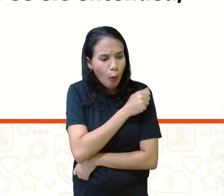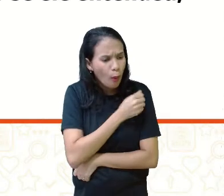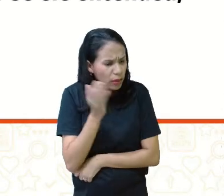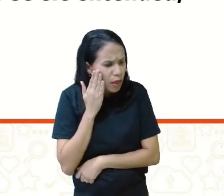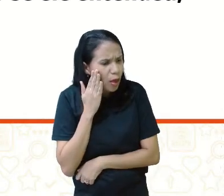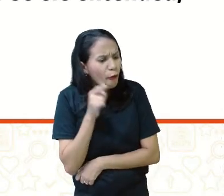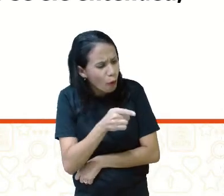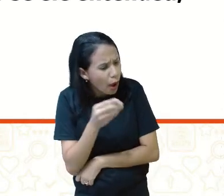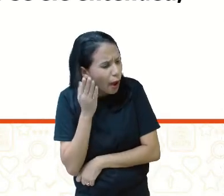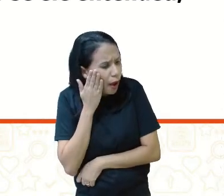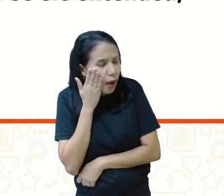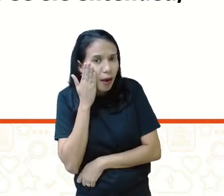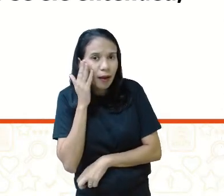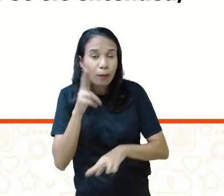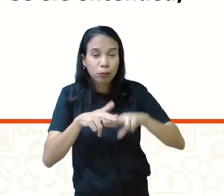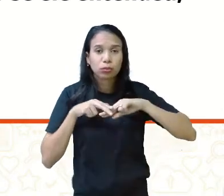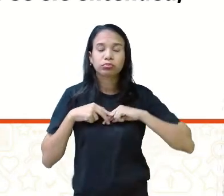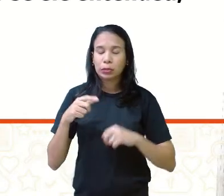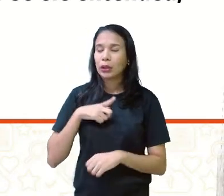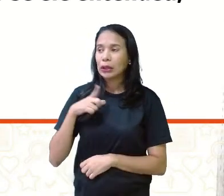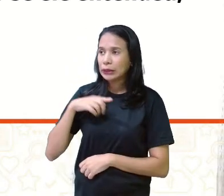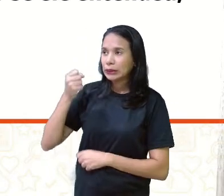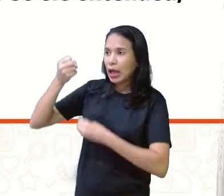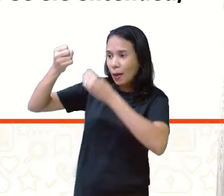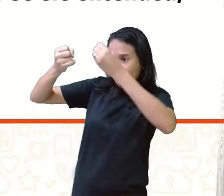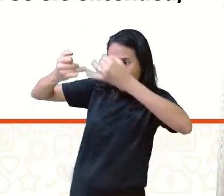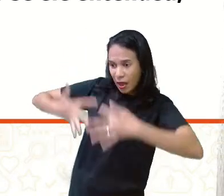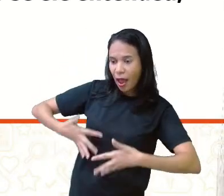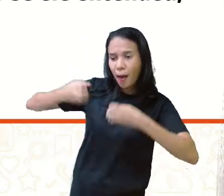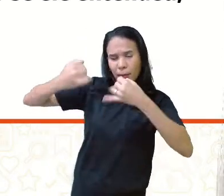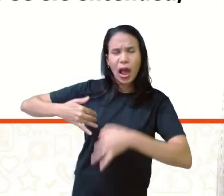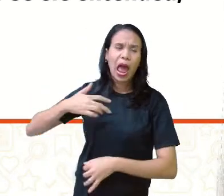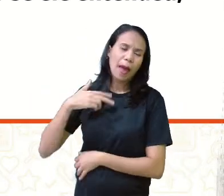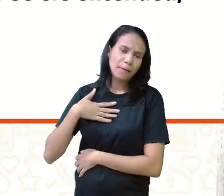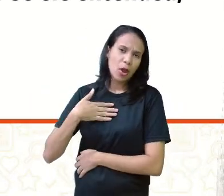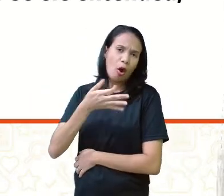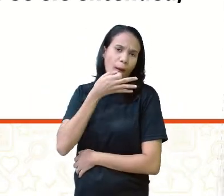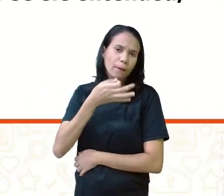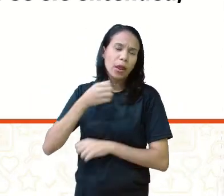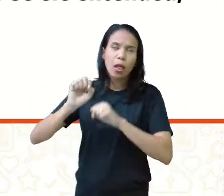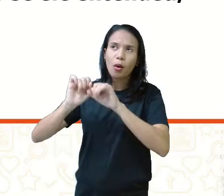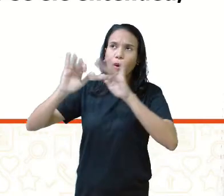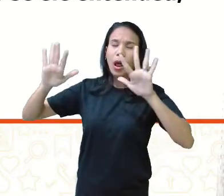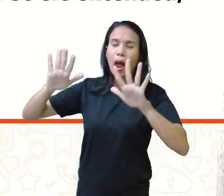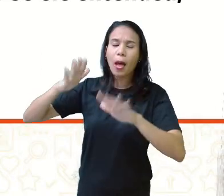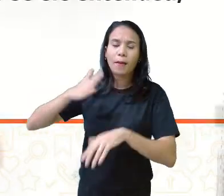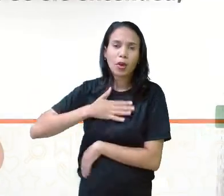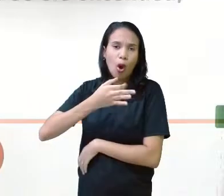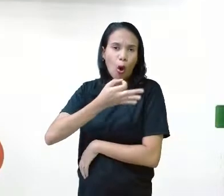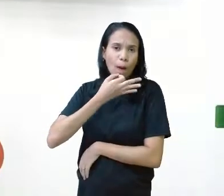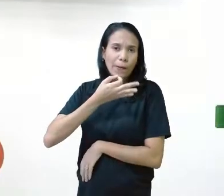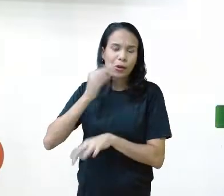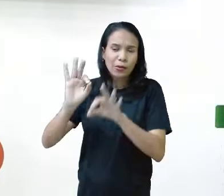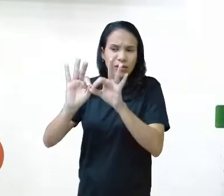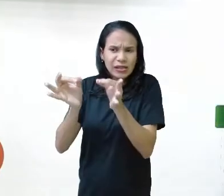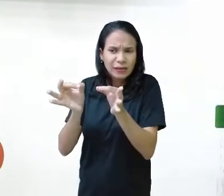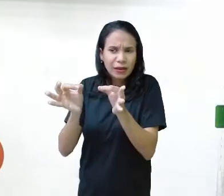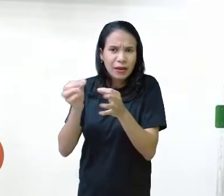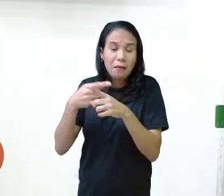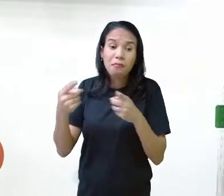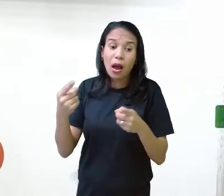Porque por mais que você entenda que aquela explicação foi clara, que aquela explicação foi simples, mesmo